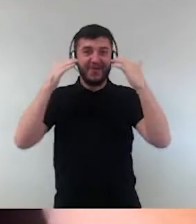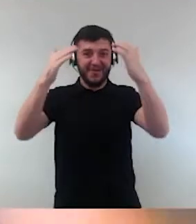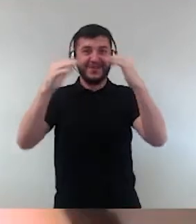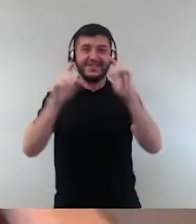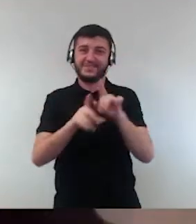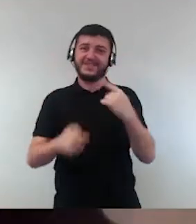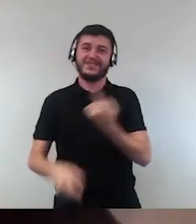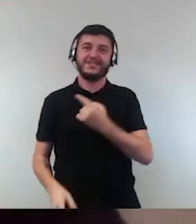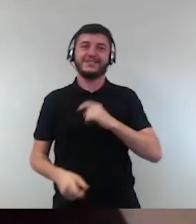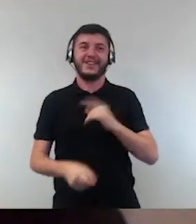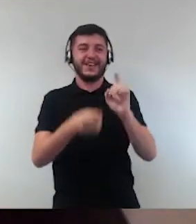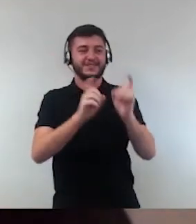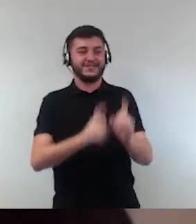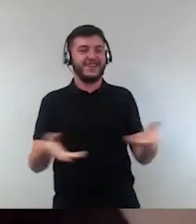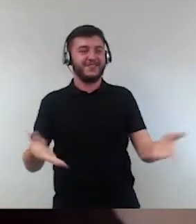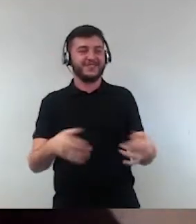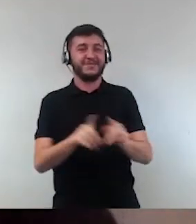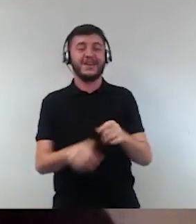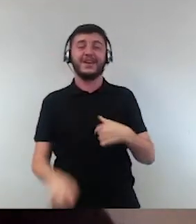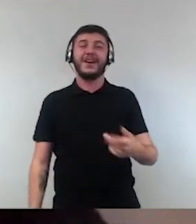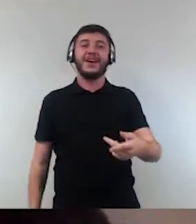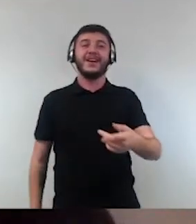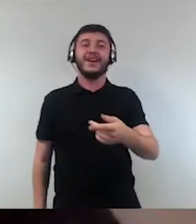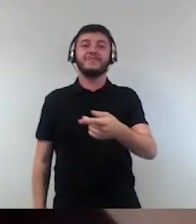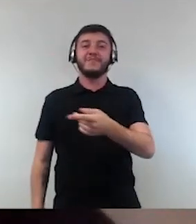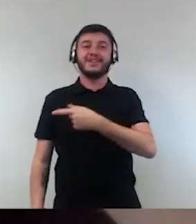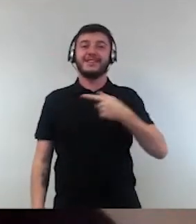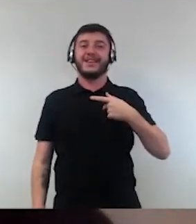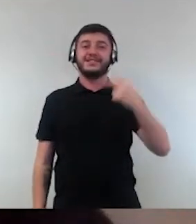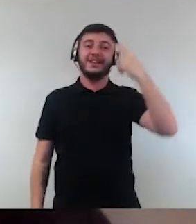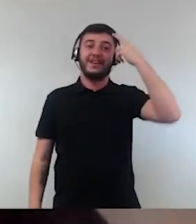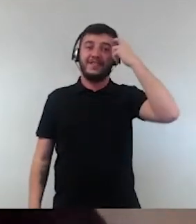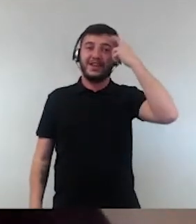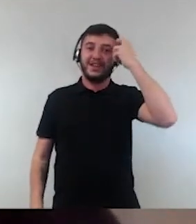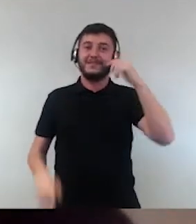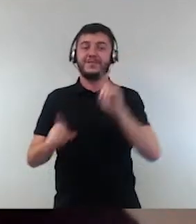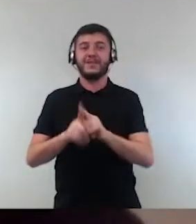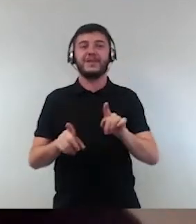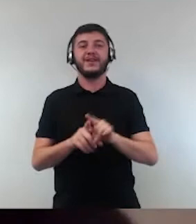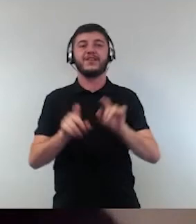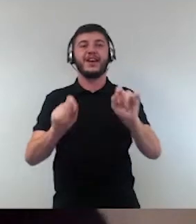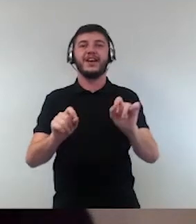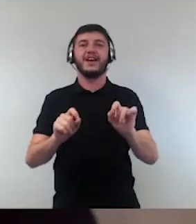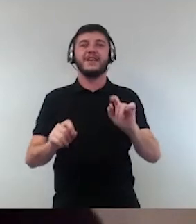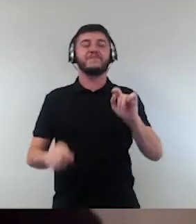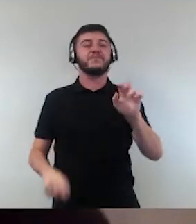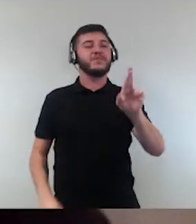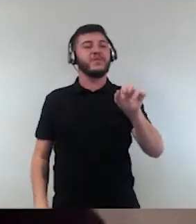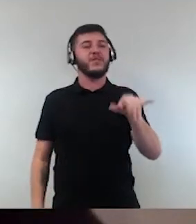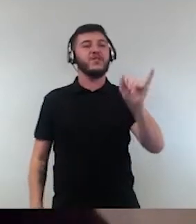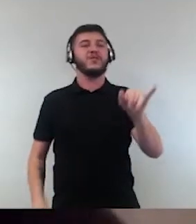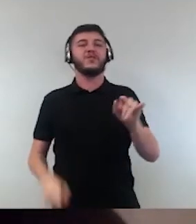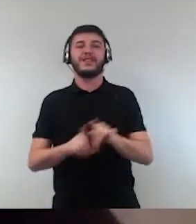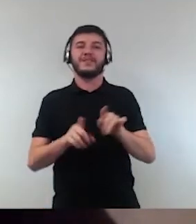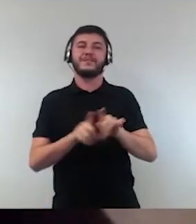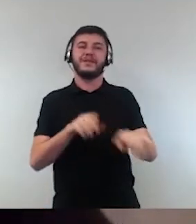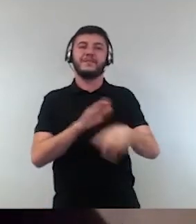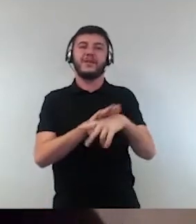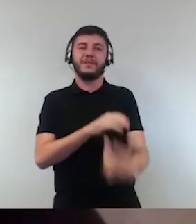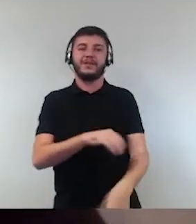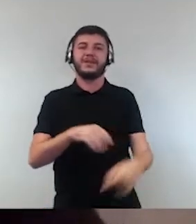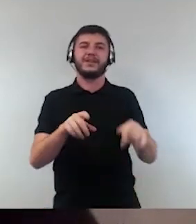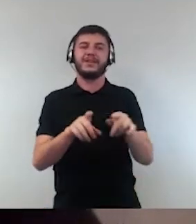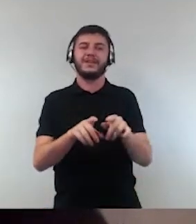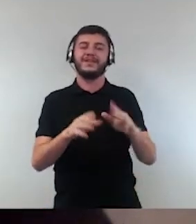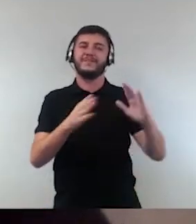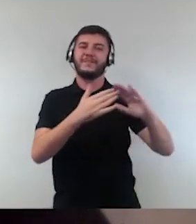por pessoas como o Felipe Santa Cruz e também Rony Preus, que é quase conterrâneo meu, está ali ao meu lado, é meu vizinho. Então, tanto